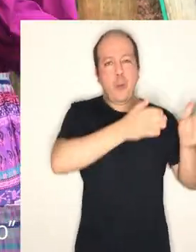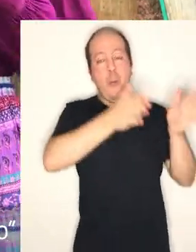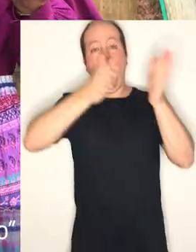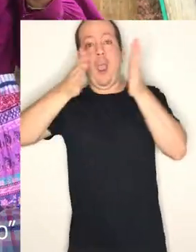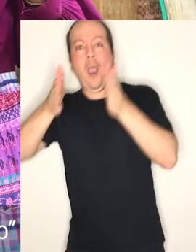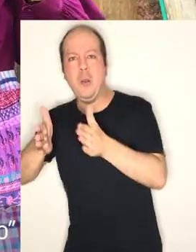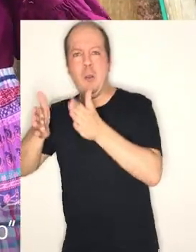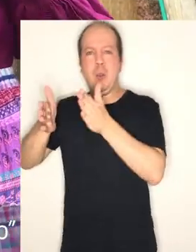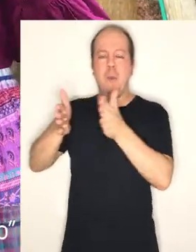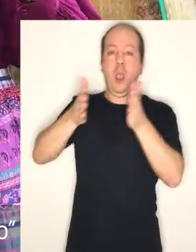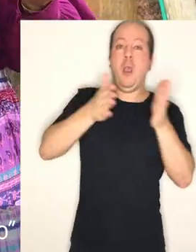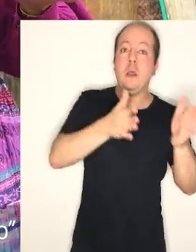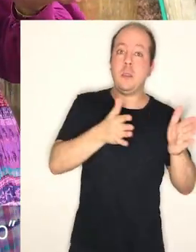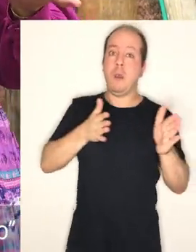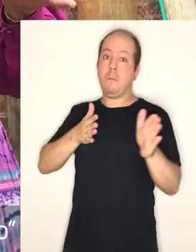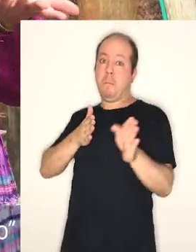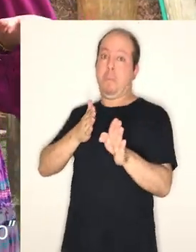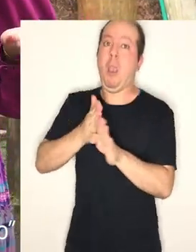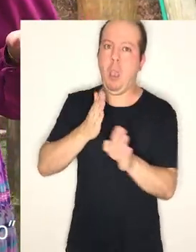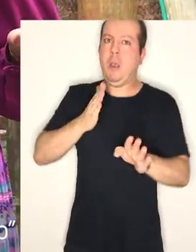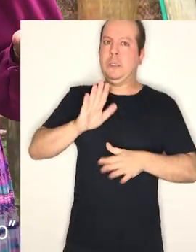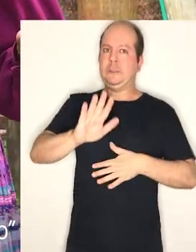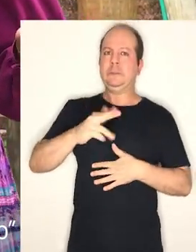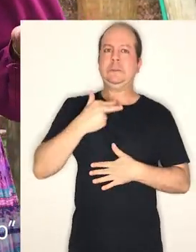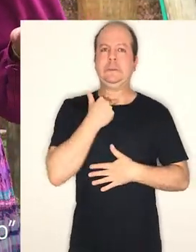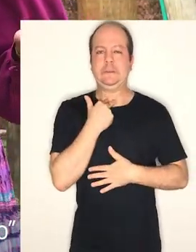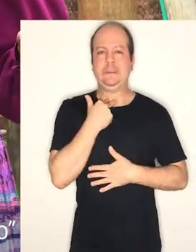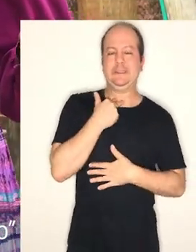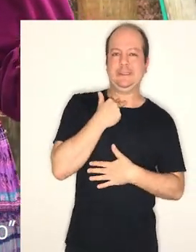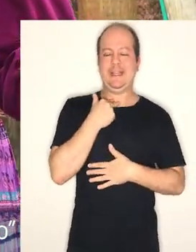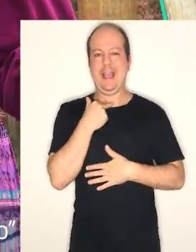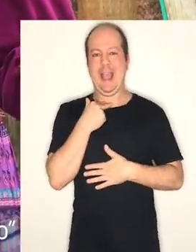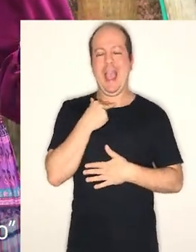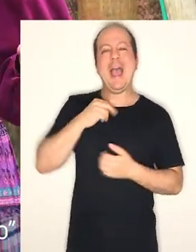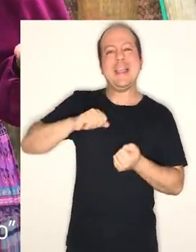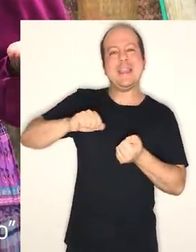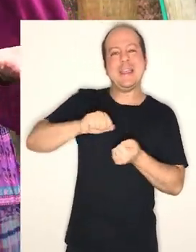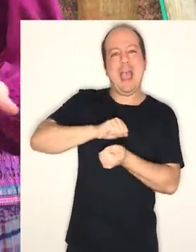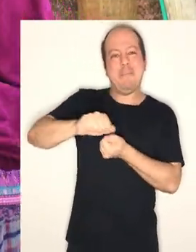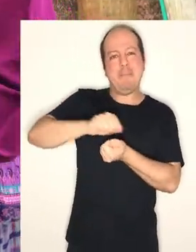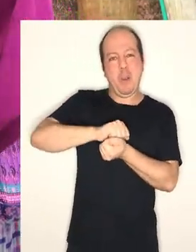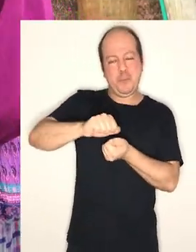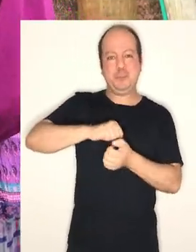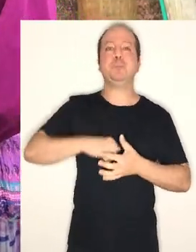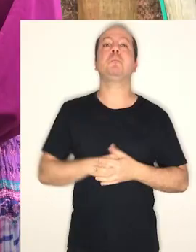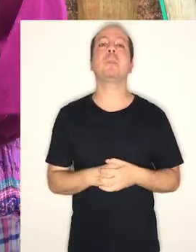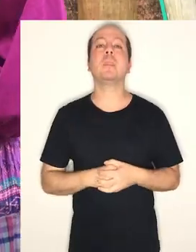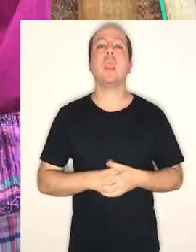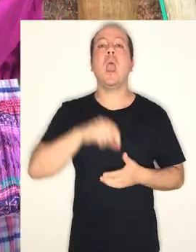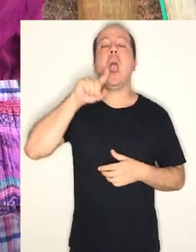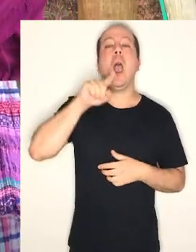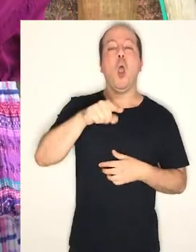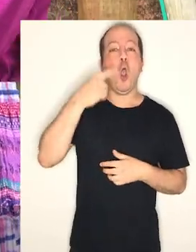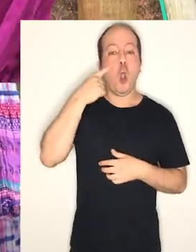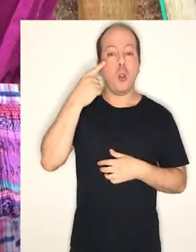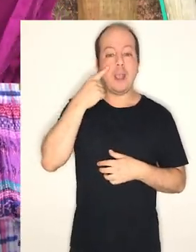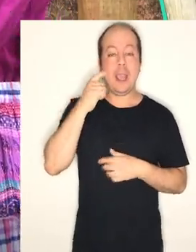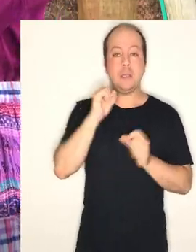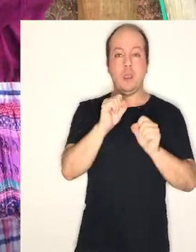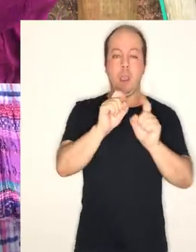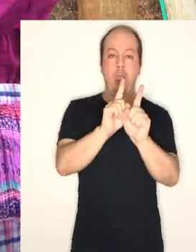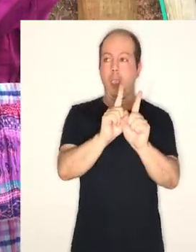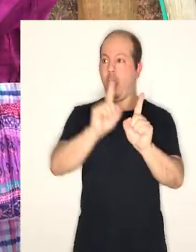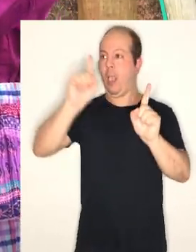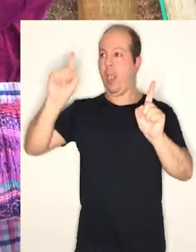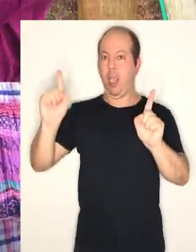de lado, não esbarre no tição que leva a breca o meu sabão. Neste momento, quem está na direita vai